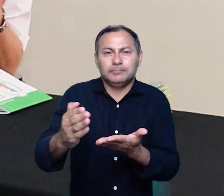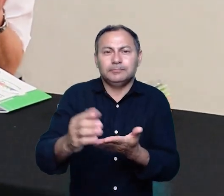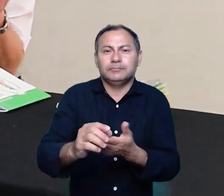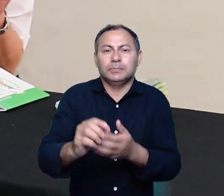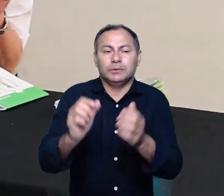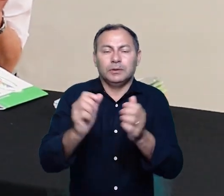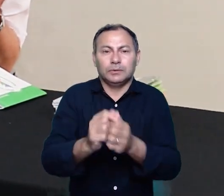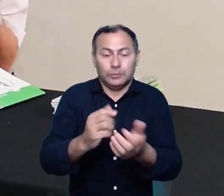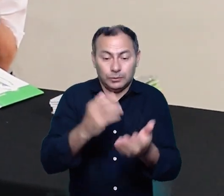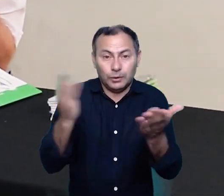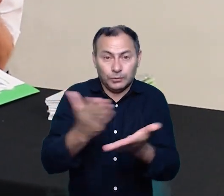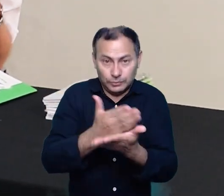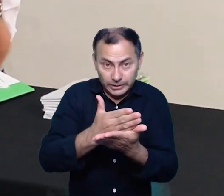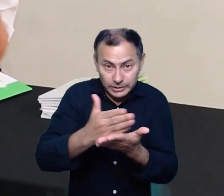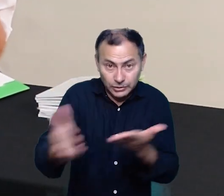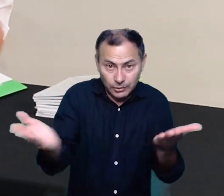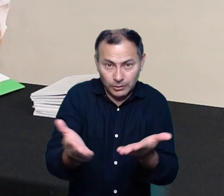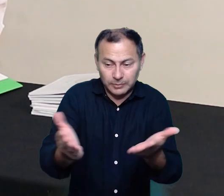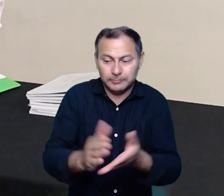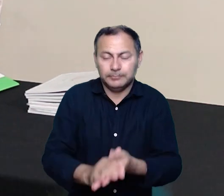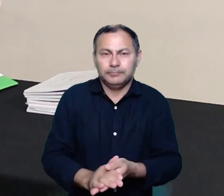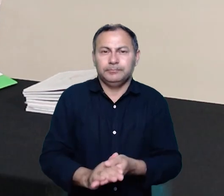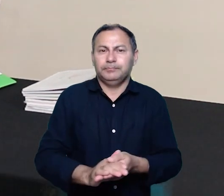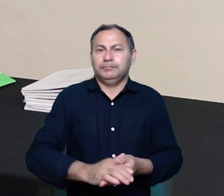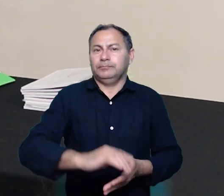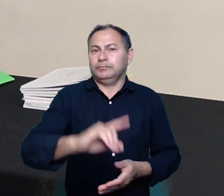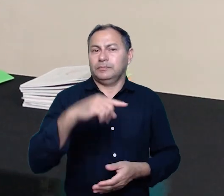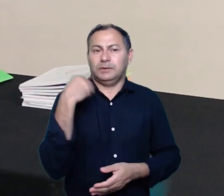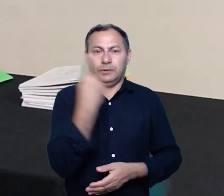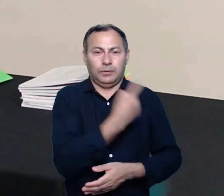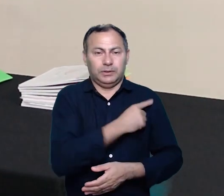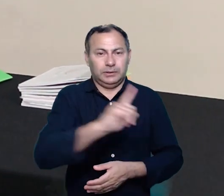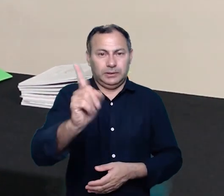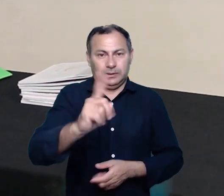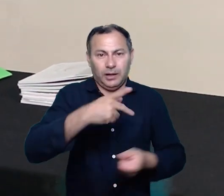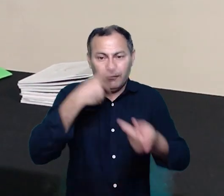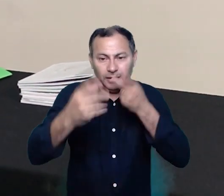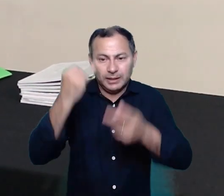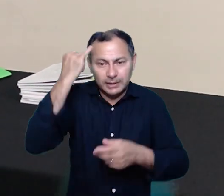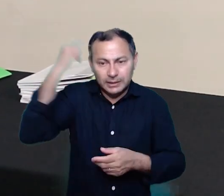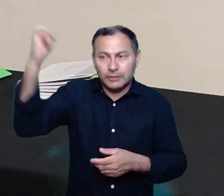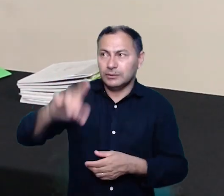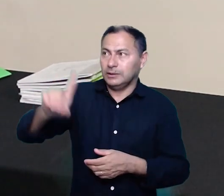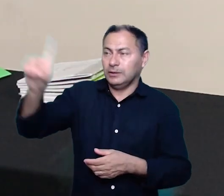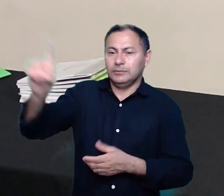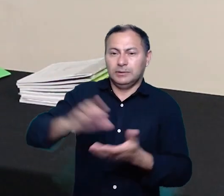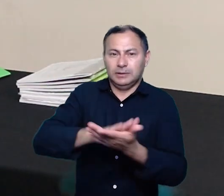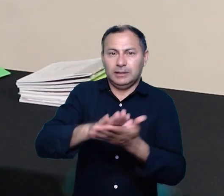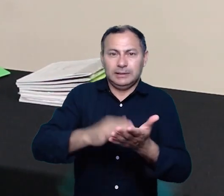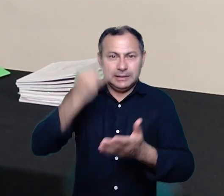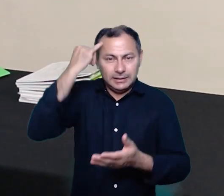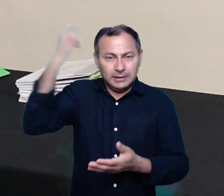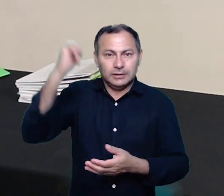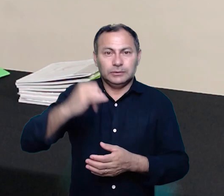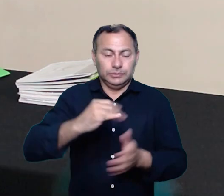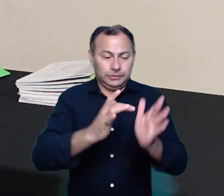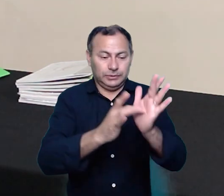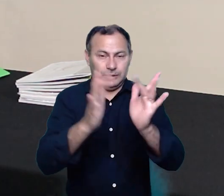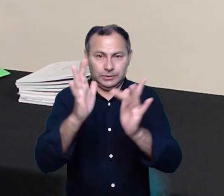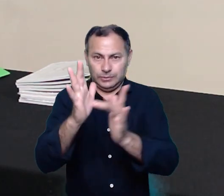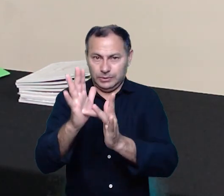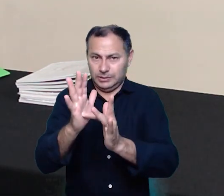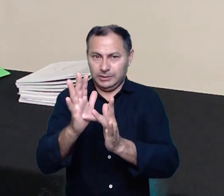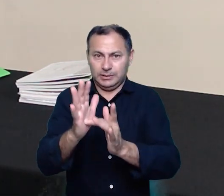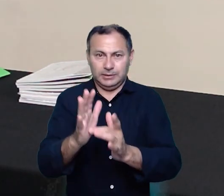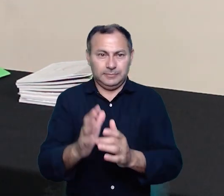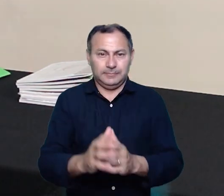Comecemos aqui, logo no início. Não estamos falando das ideias de Deus e nem das ideias